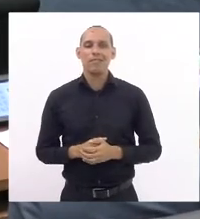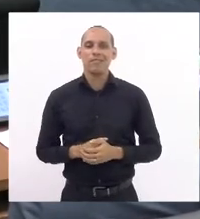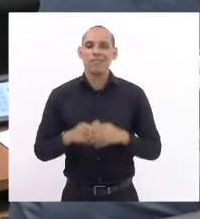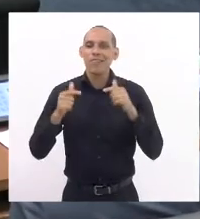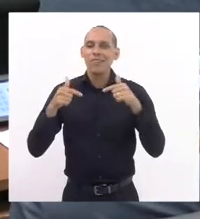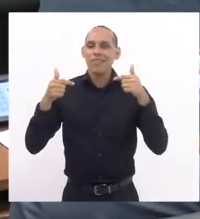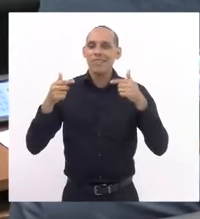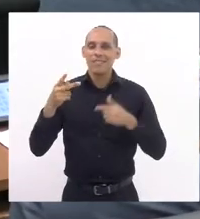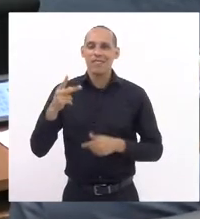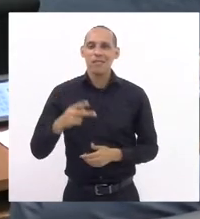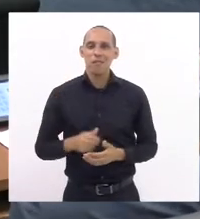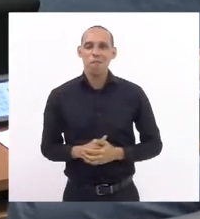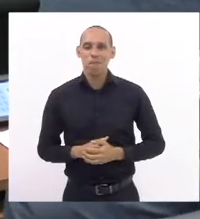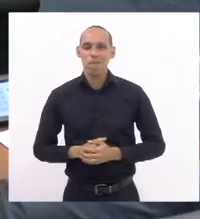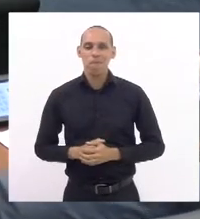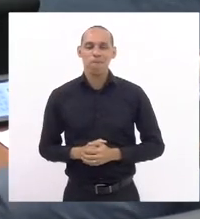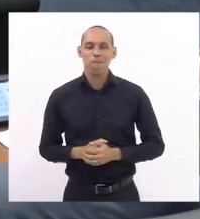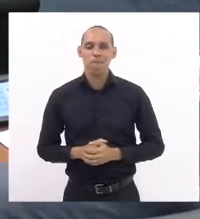sorriso.